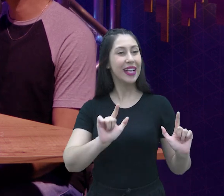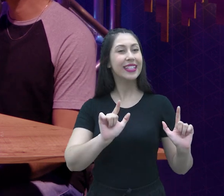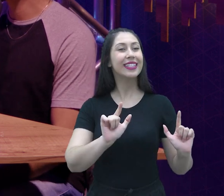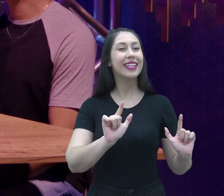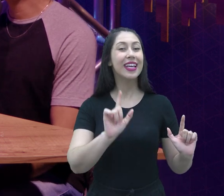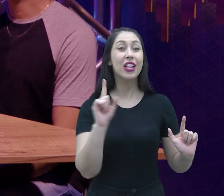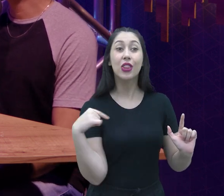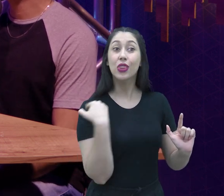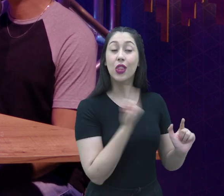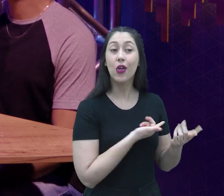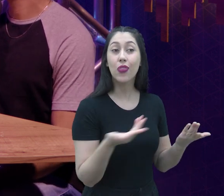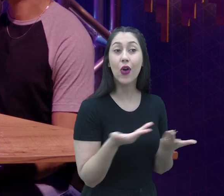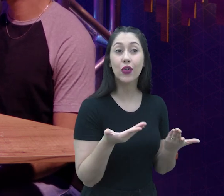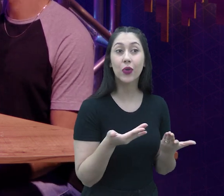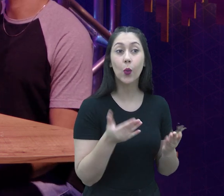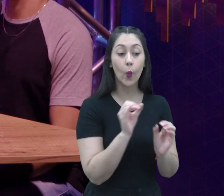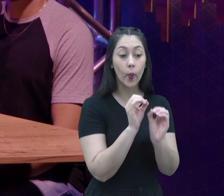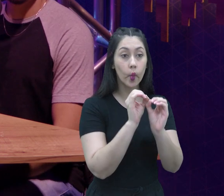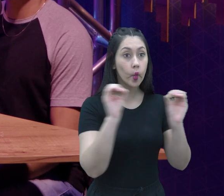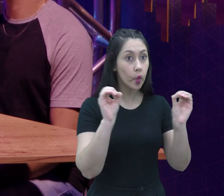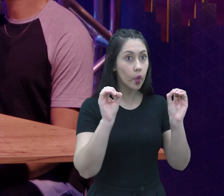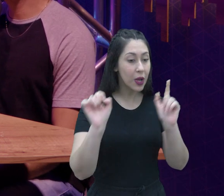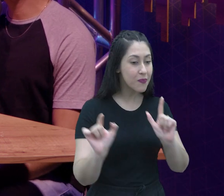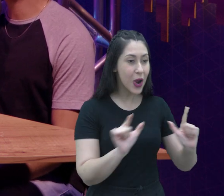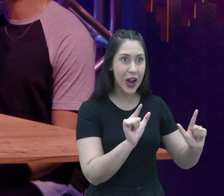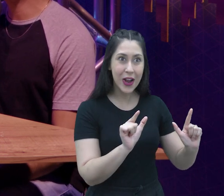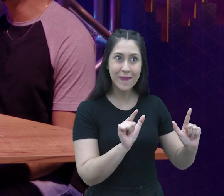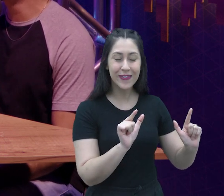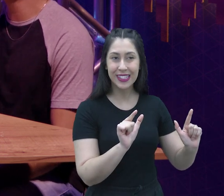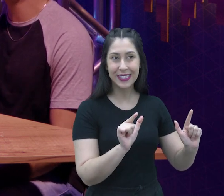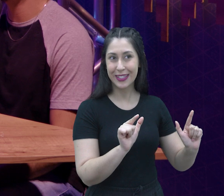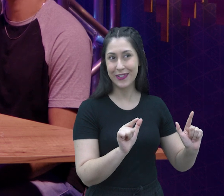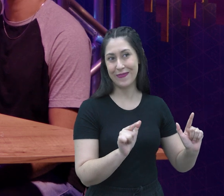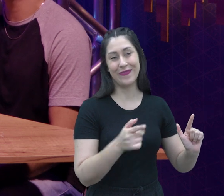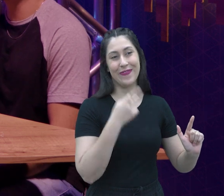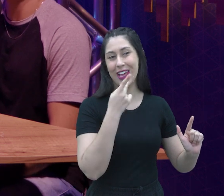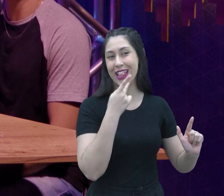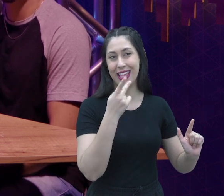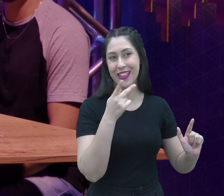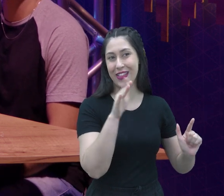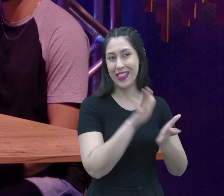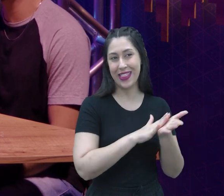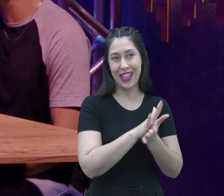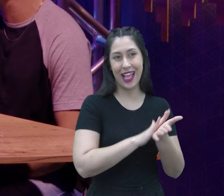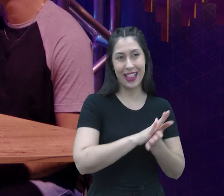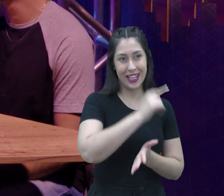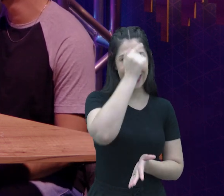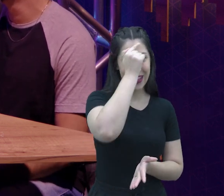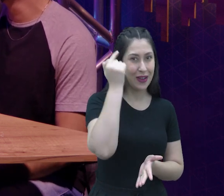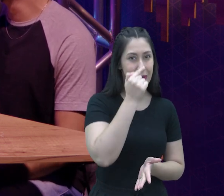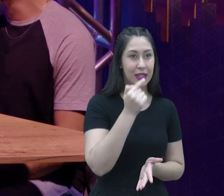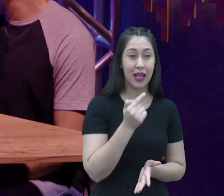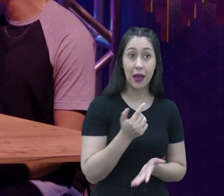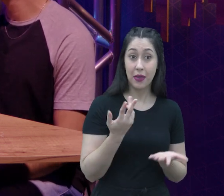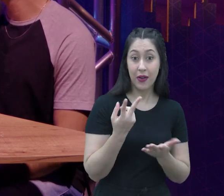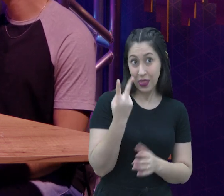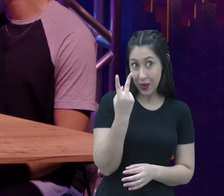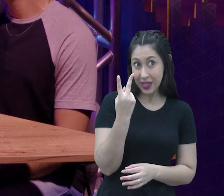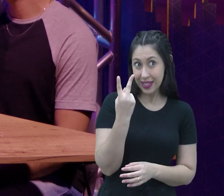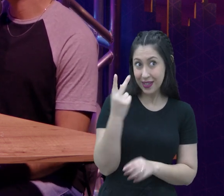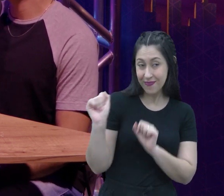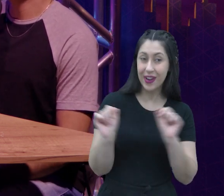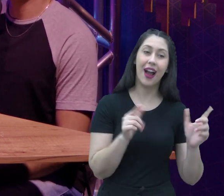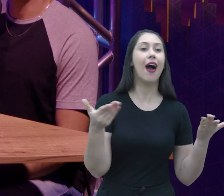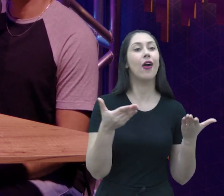plaquinha. Nós vamos ficar a 0 programas sem falar de Harry Potter, porque a gente vai falar de Harry Potter. Vou trocar a plaquinha aqui, ó. De 2